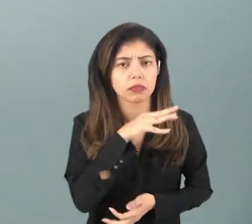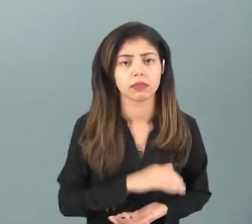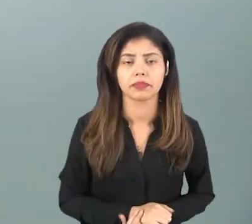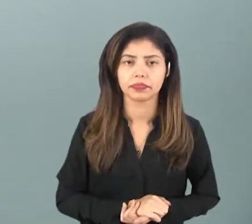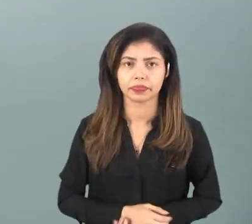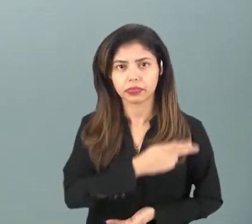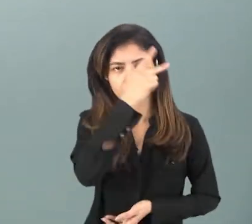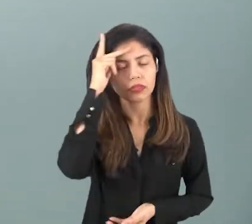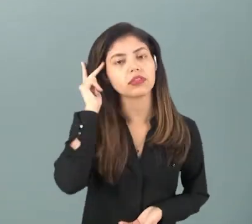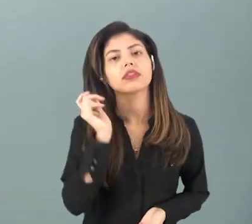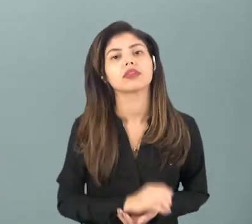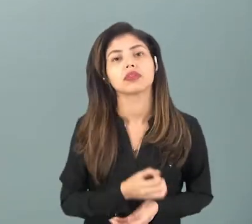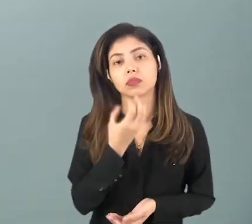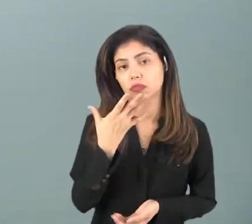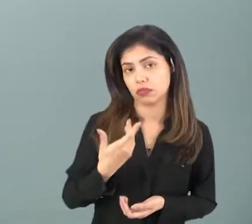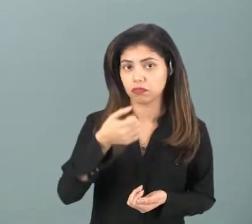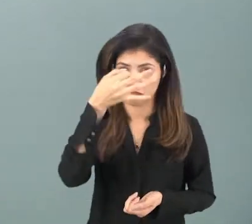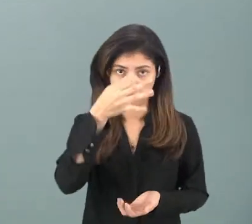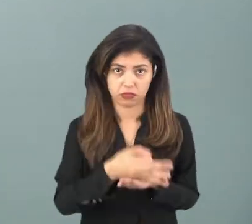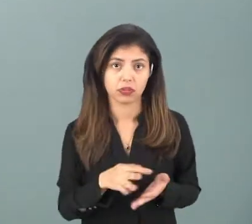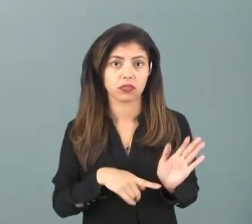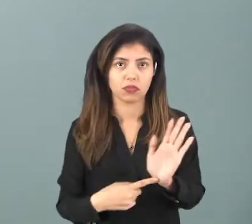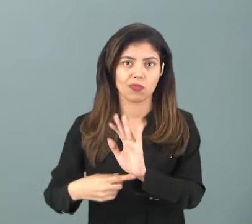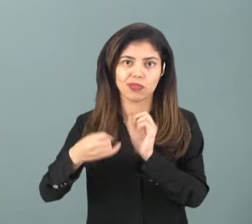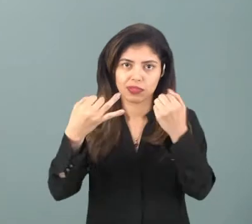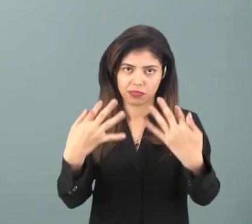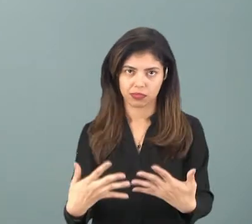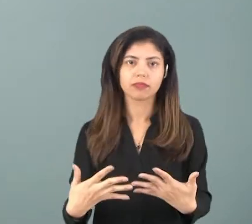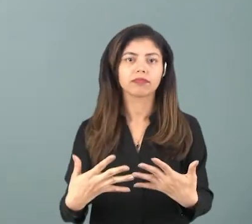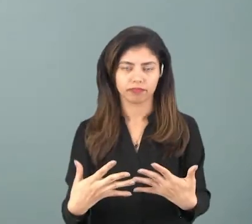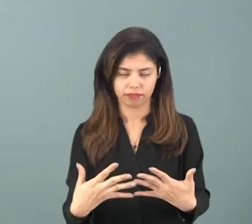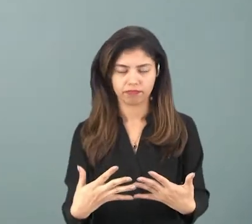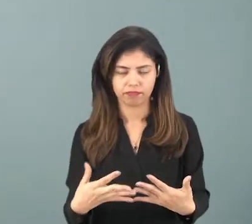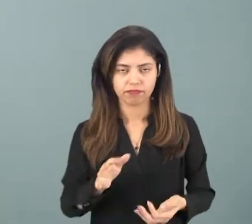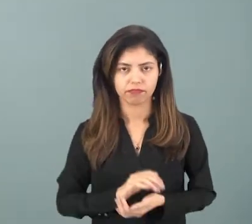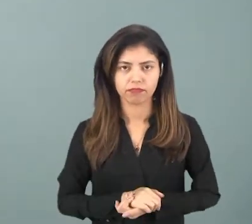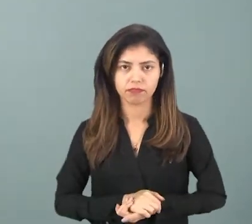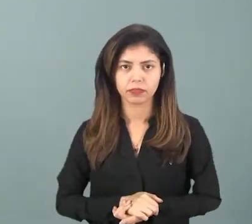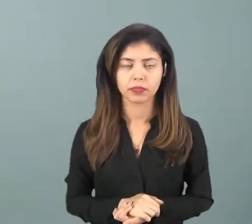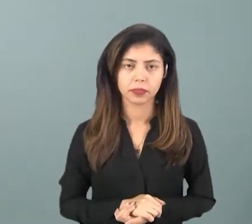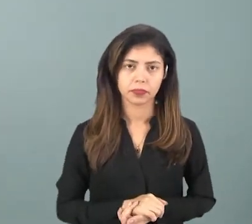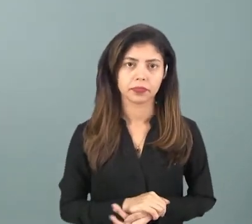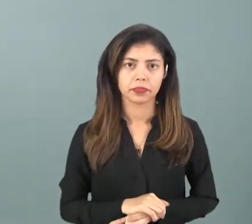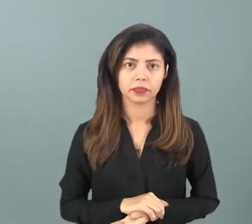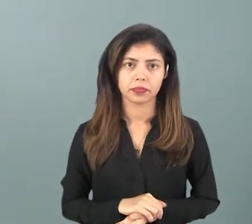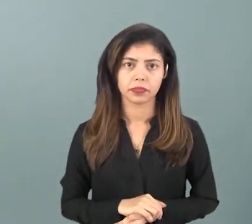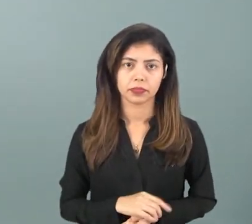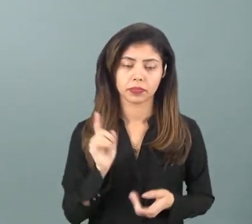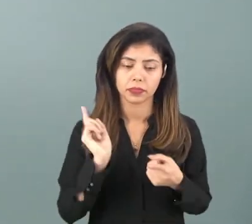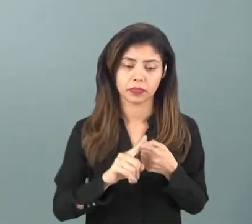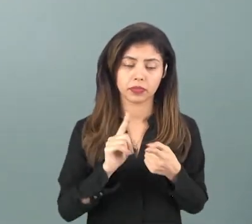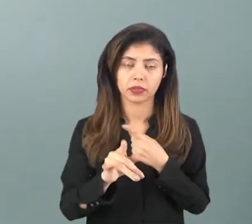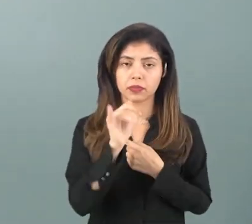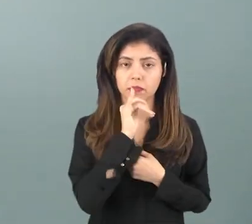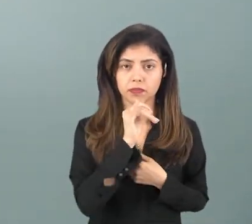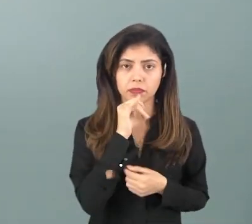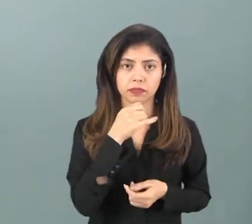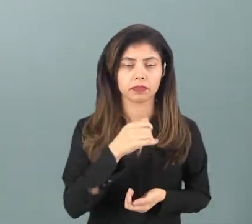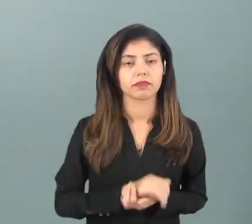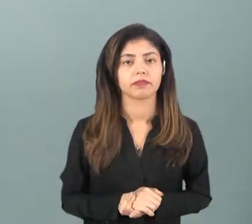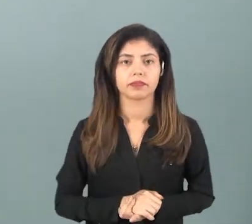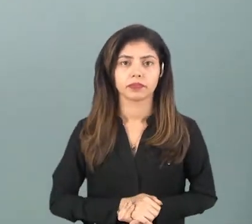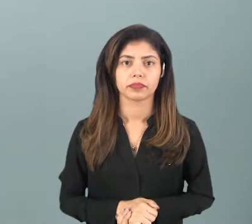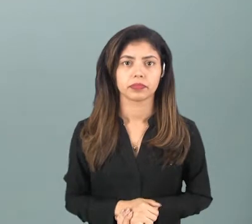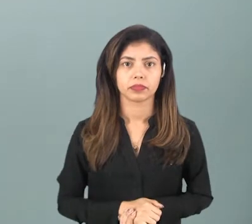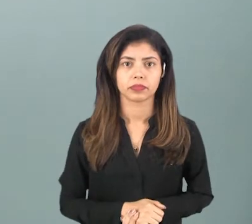né? Pessoas de boa fé, como foi colocado aí no texto, muito bem pela Mariana, tá? Então esse é o primeiro exemplo de artigo de opinião que